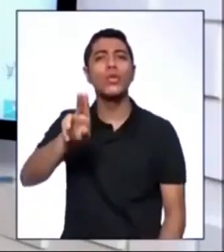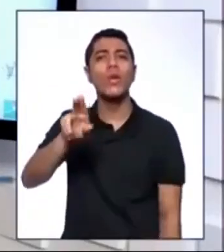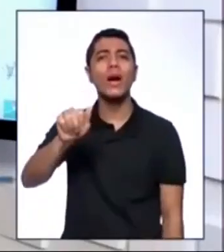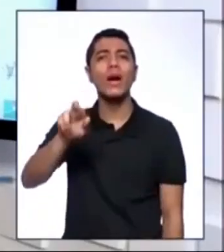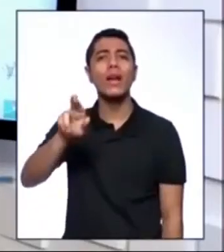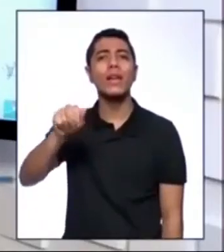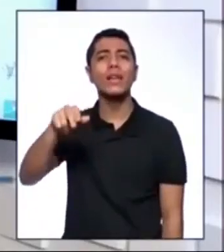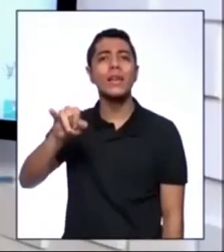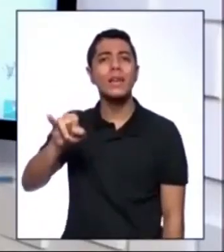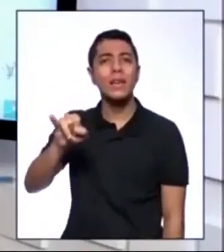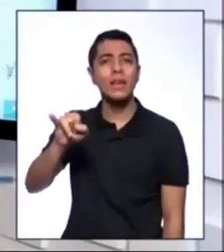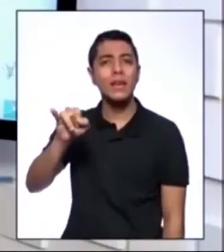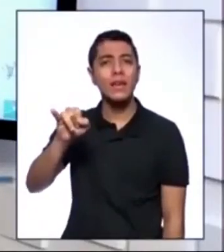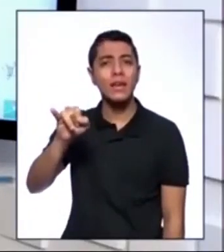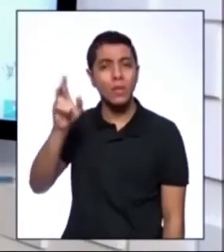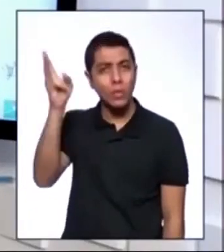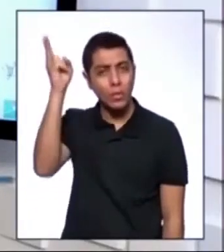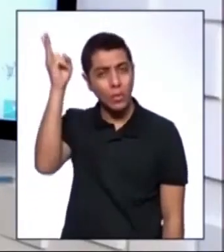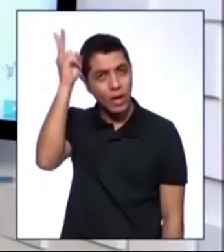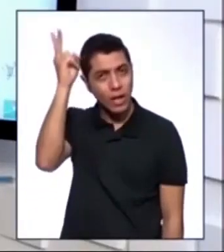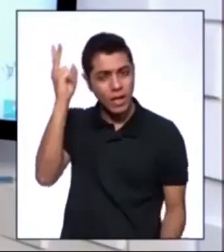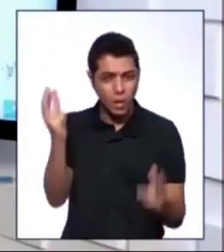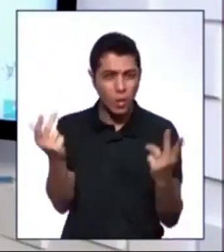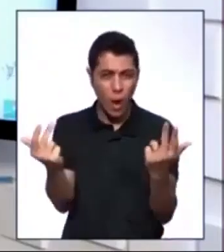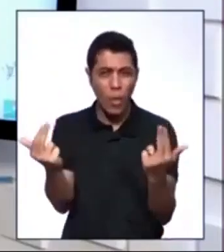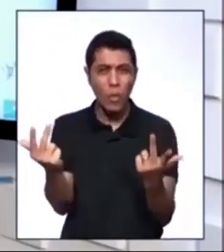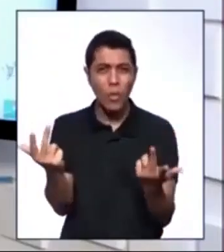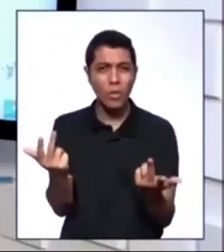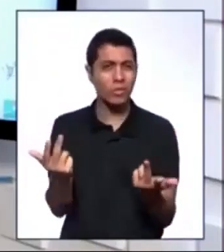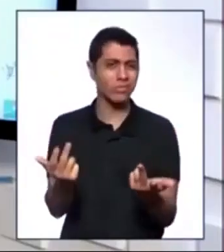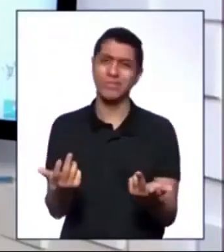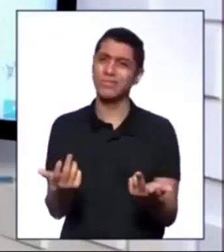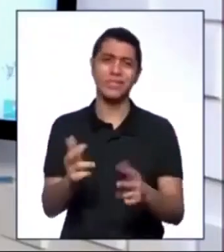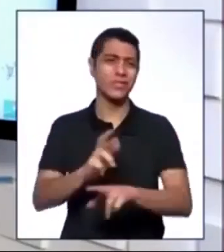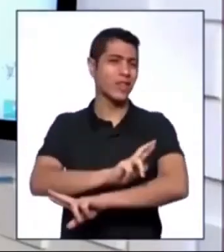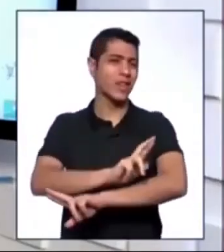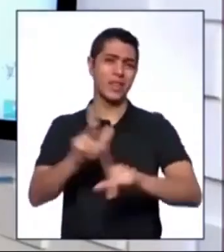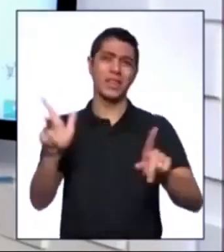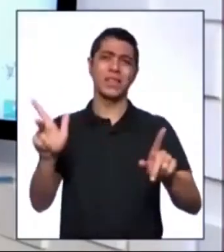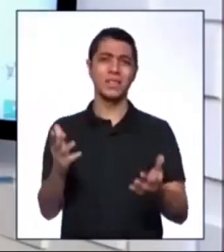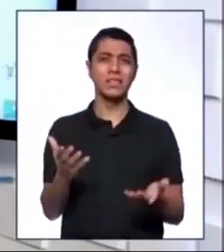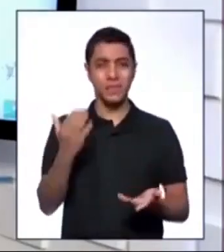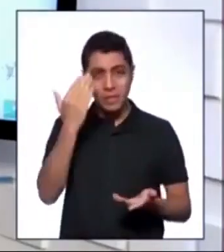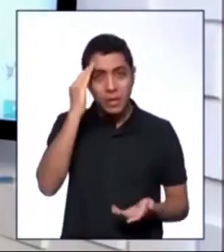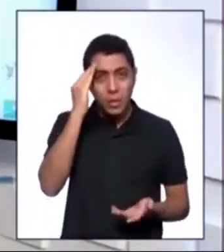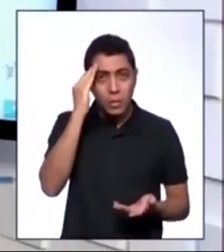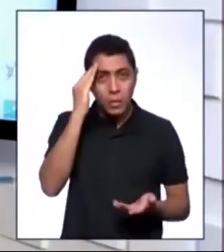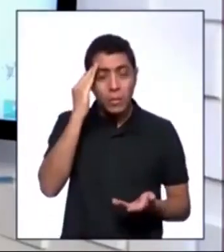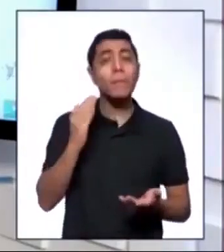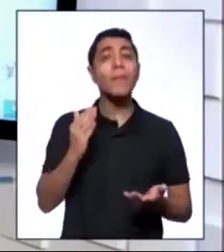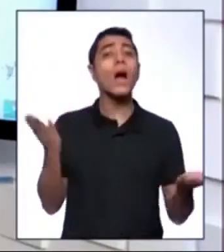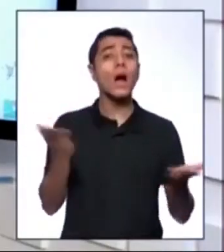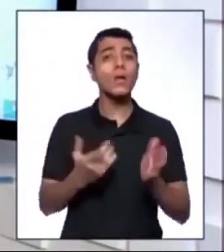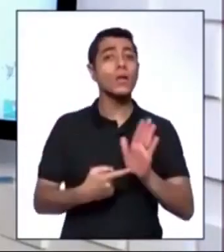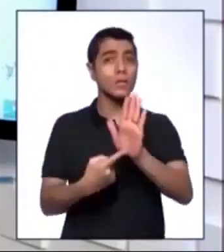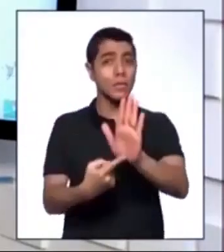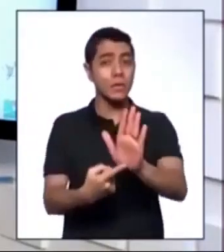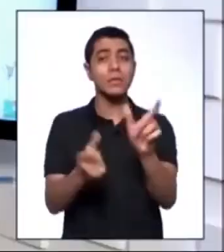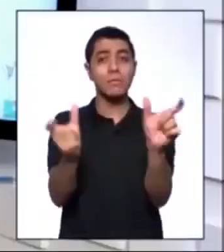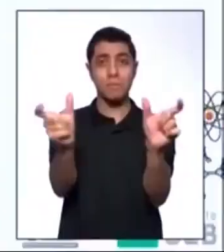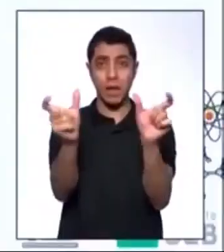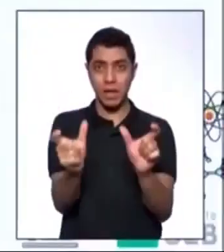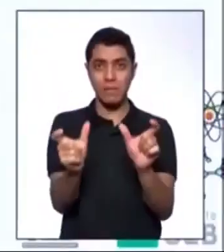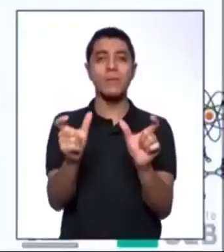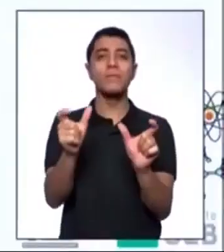são sujeitos diferentes, com movimentos diferentes. Aqui a gente percebe os neologismos e os arcaísmos. Essas palavras são